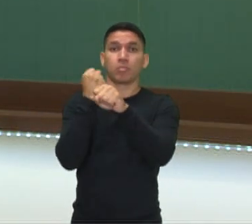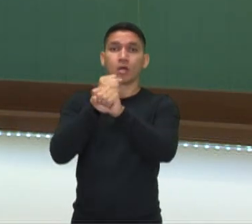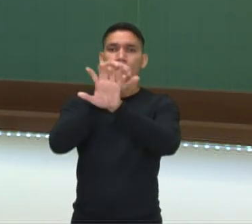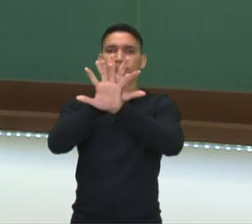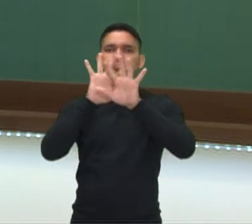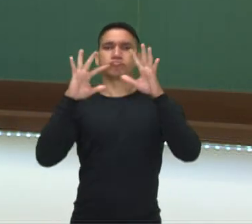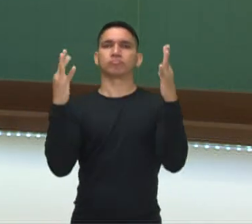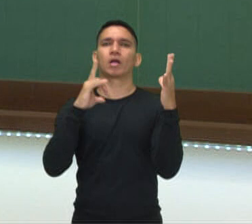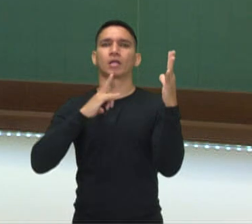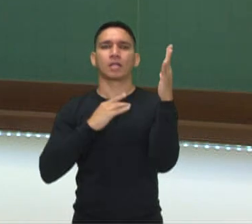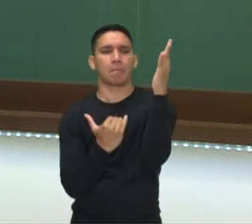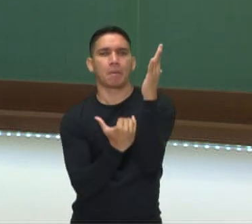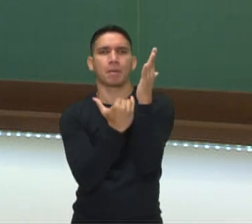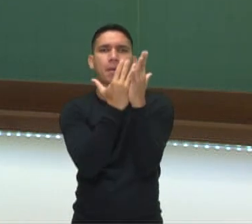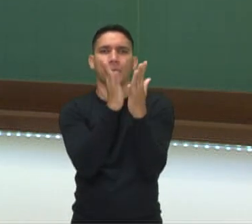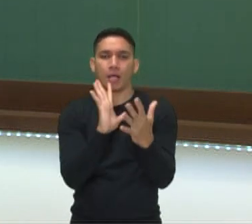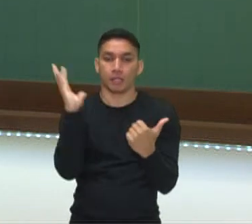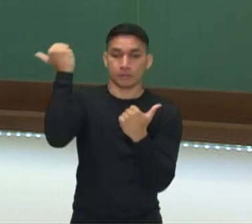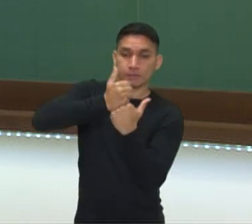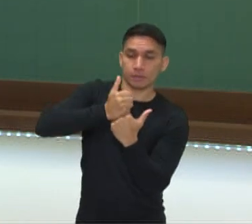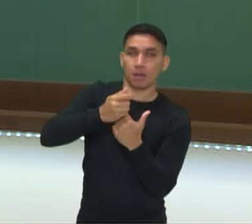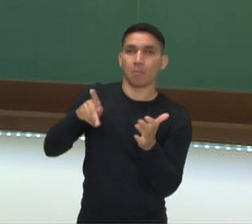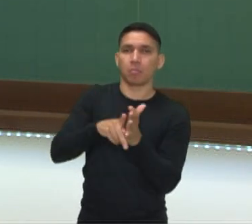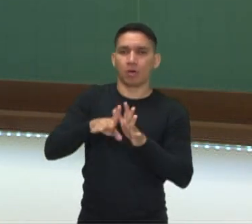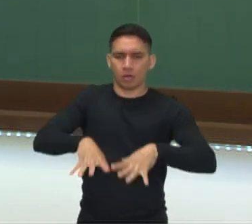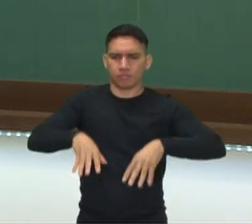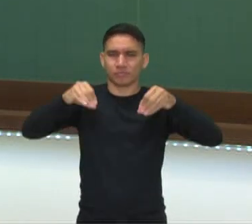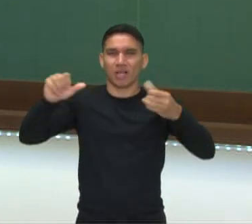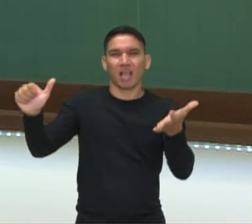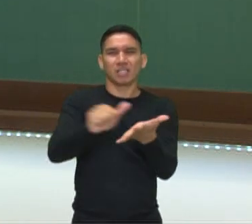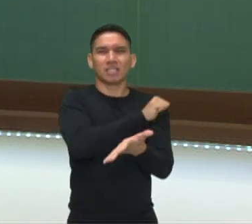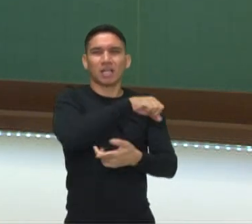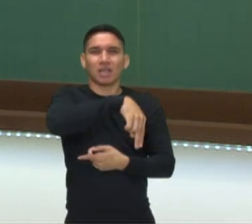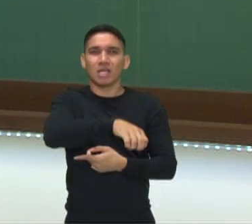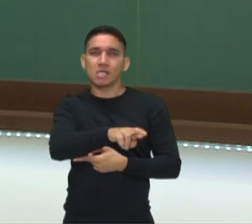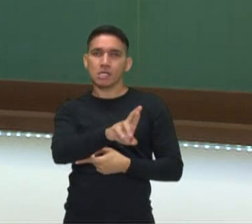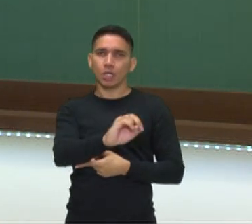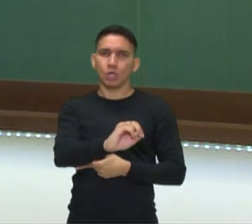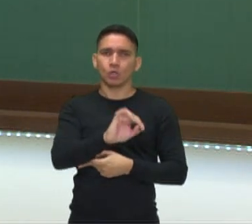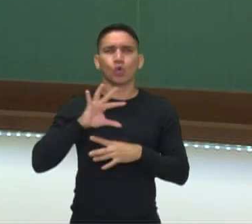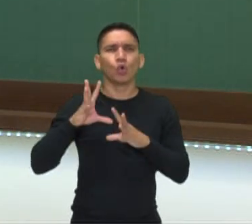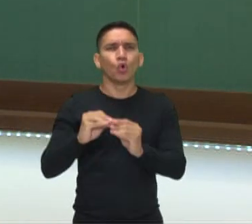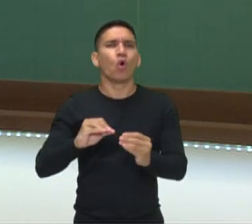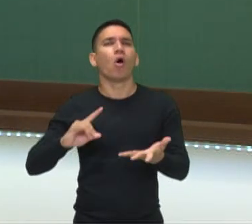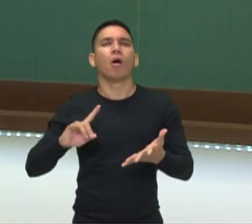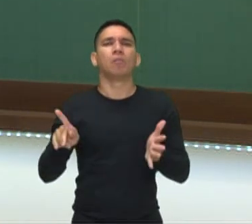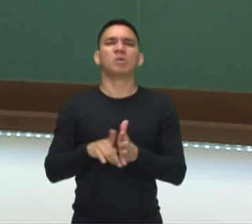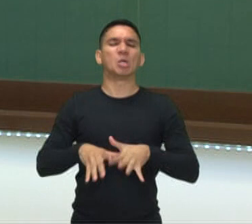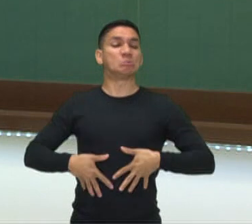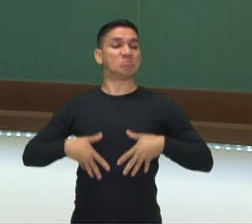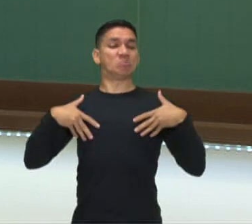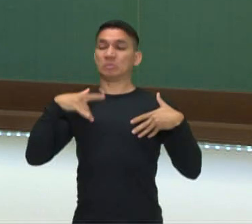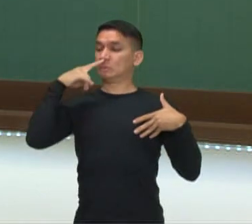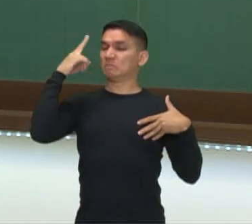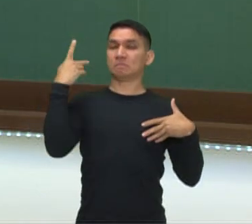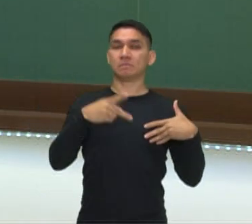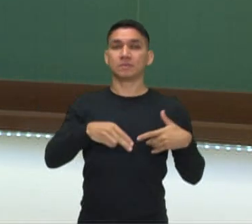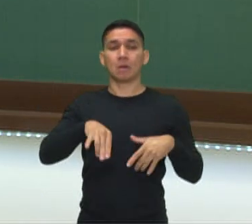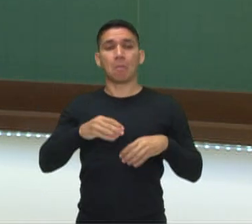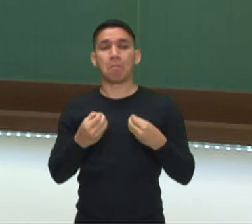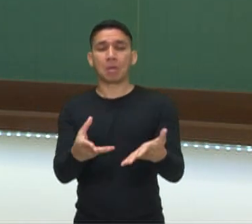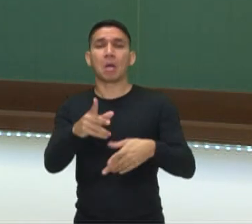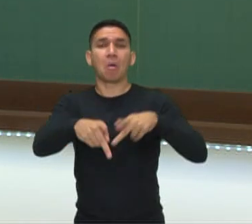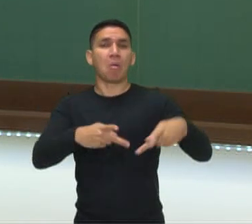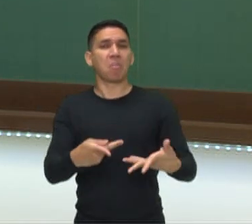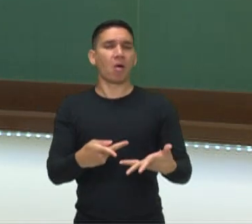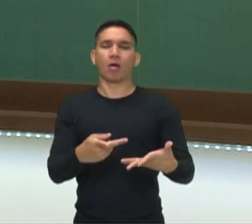sobre exatamente o antigo palácio de Nero, tentando apagar Nero de toda a sua arrogância e o seu desprezo pelo povo,